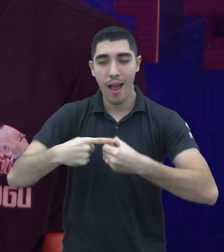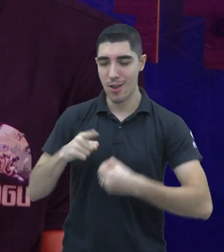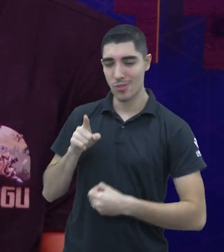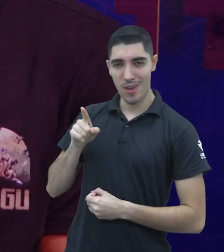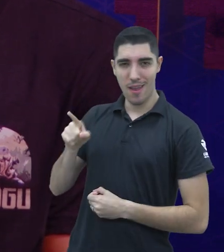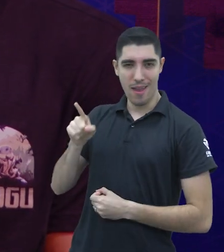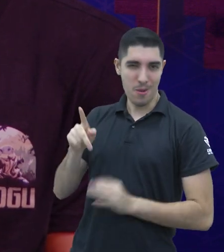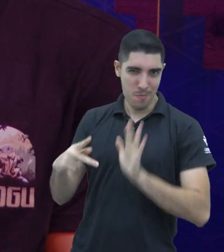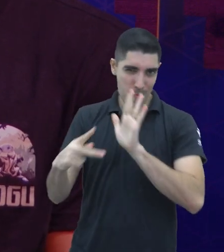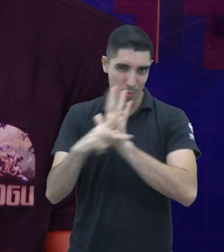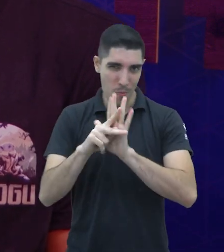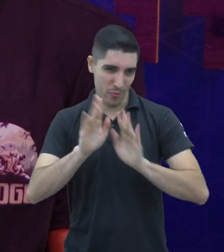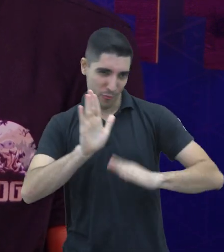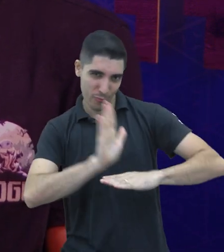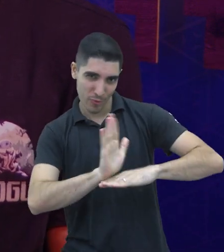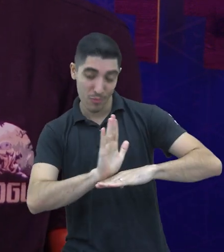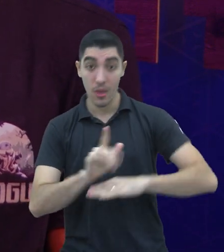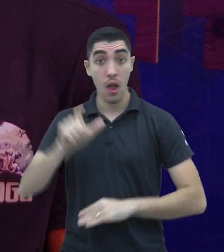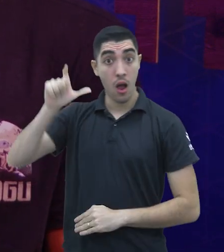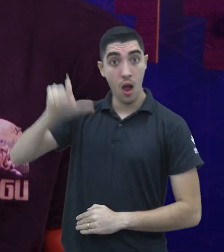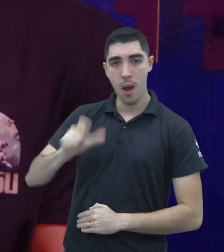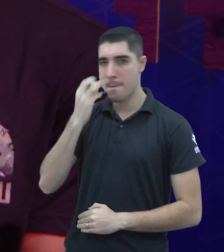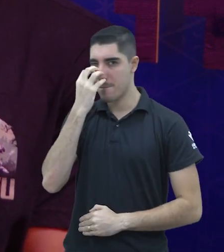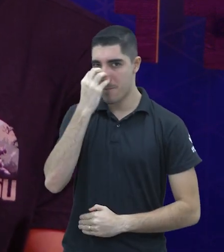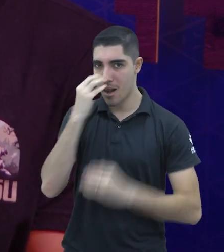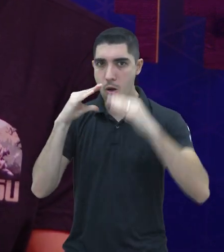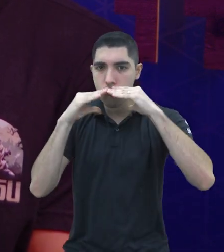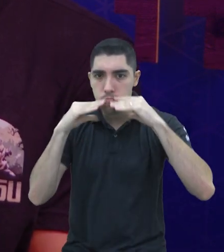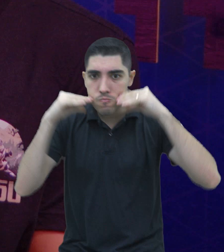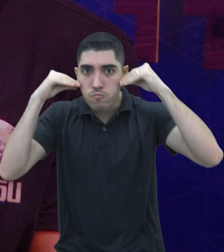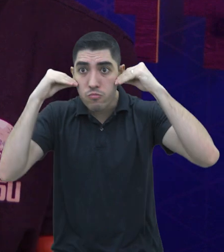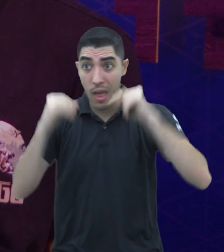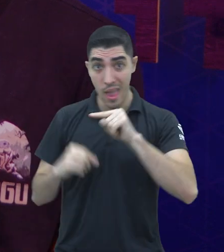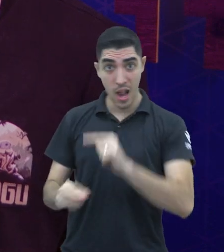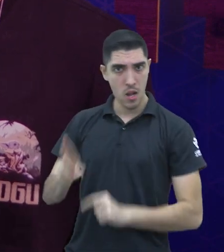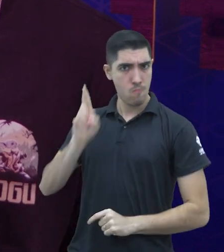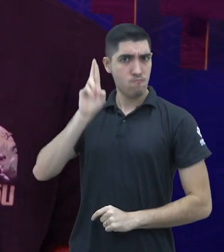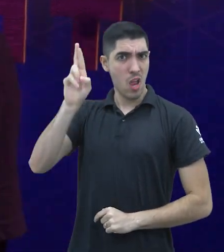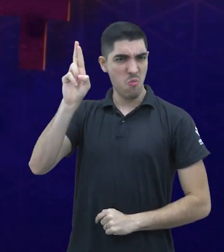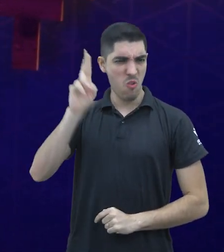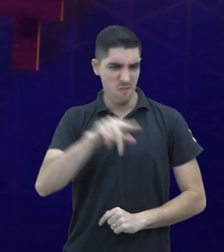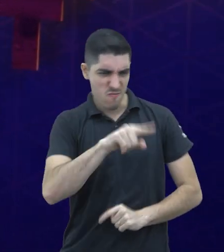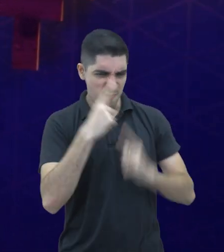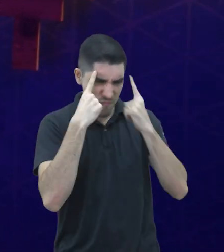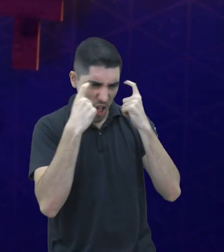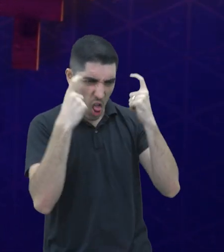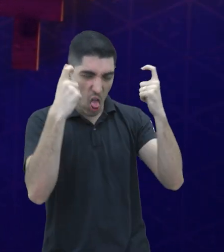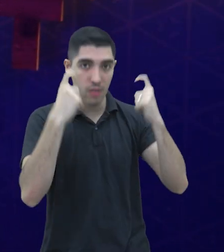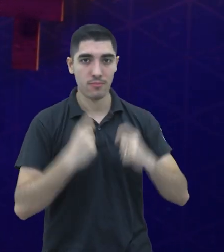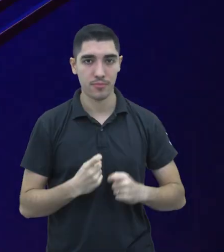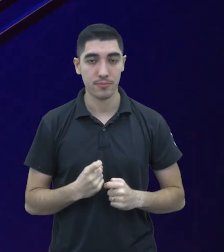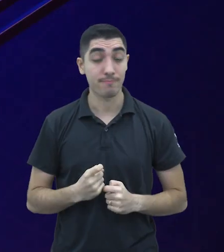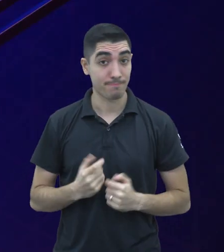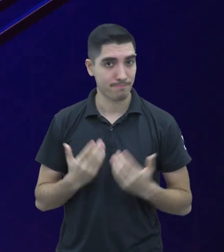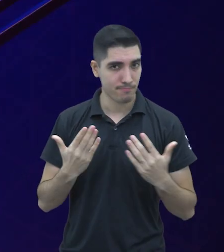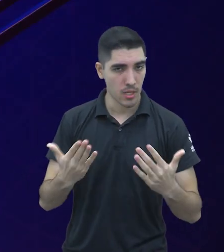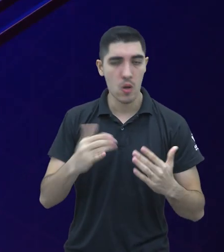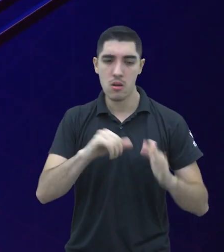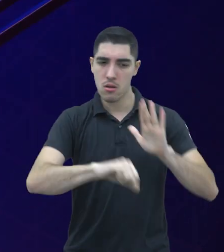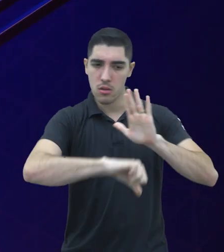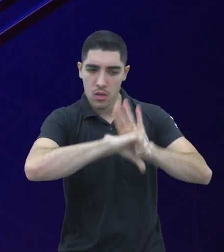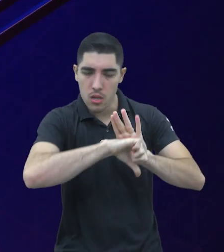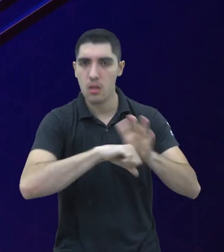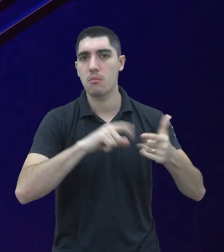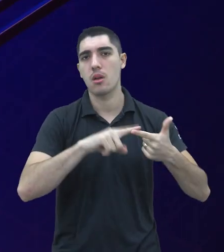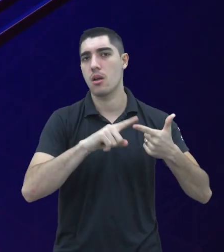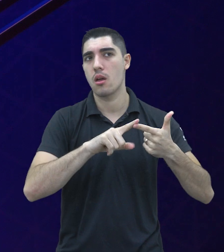cidade fictícia do universo da DC Comics, o Coringa seria um grande responsável pela violência da cidade. Acontece